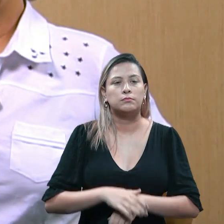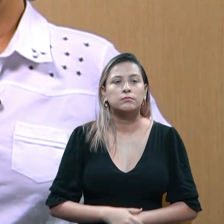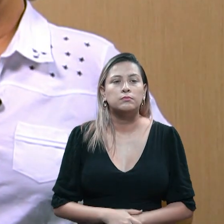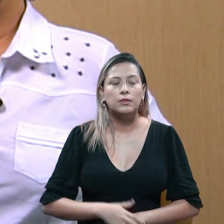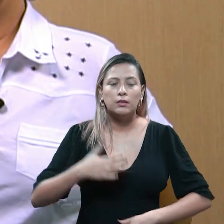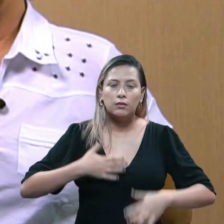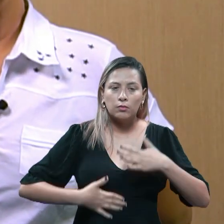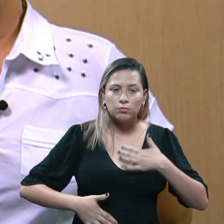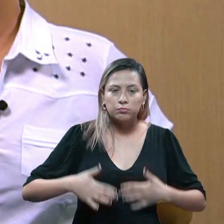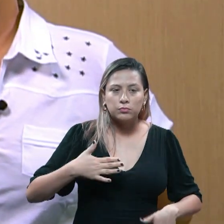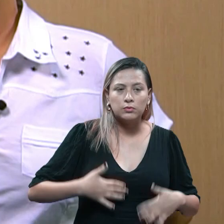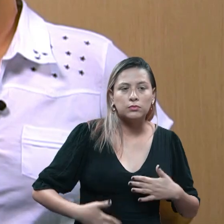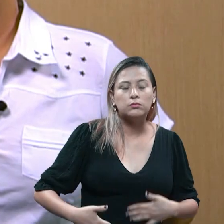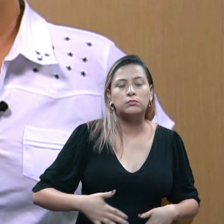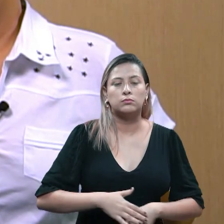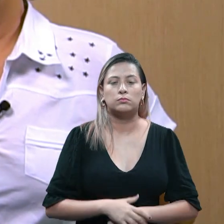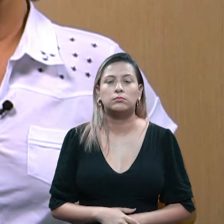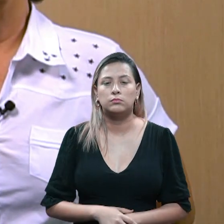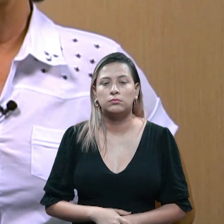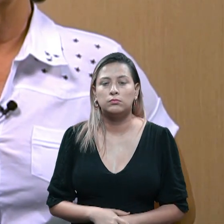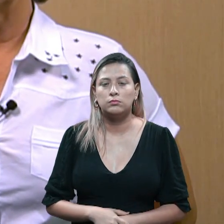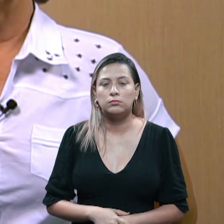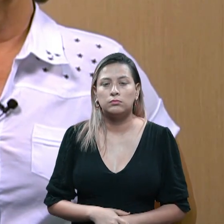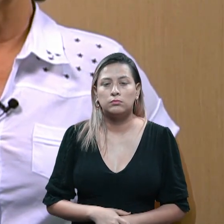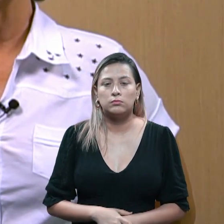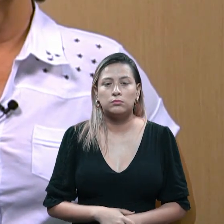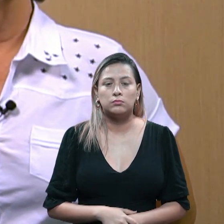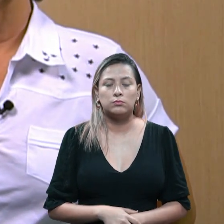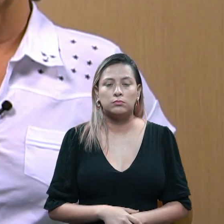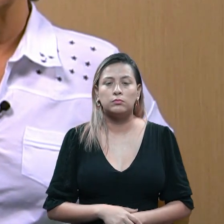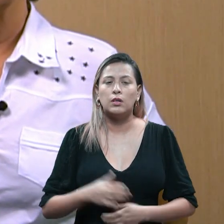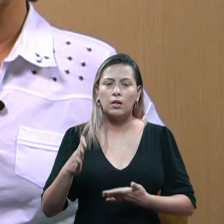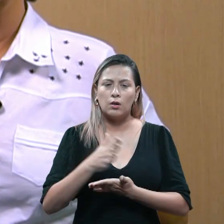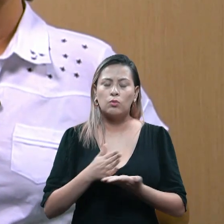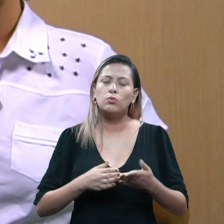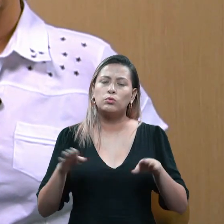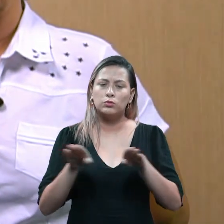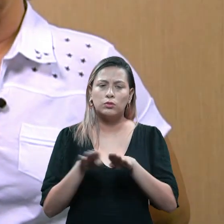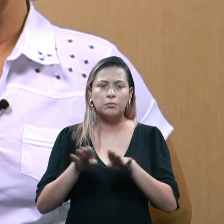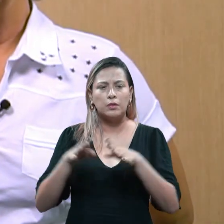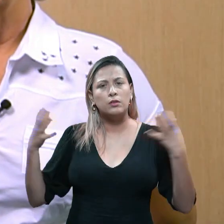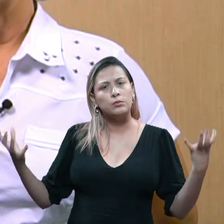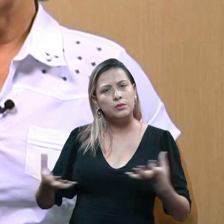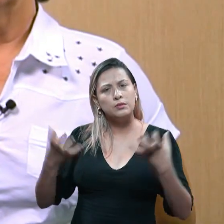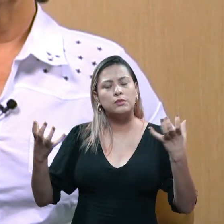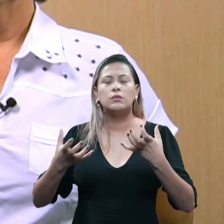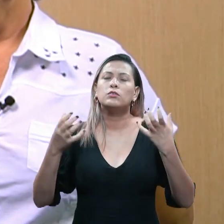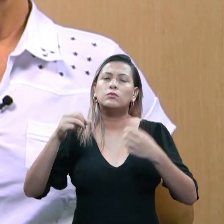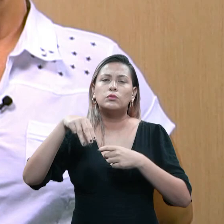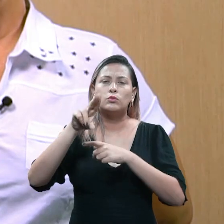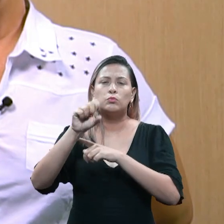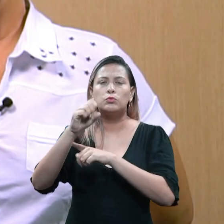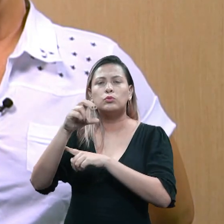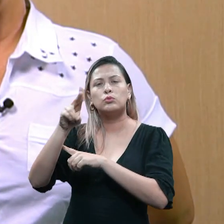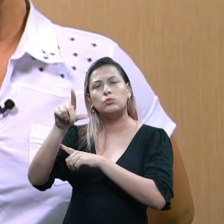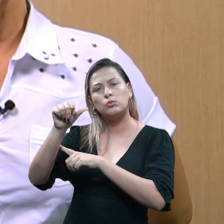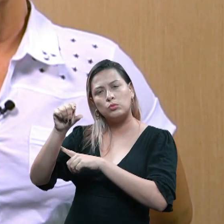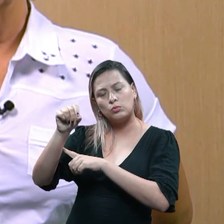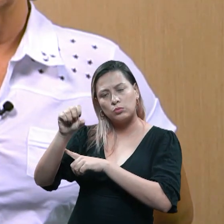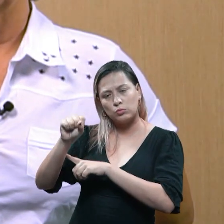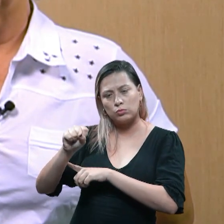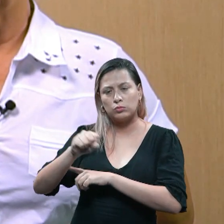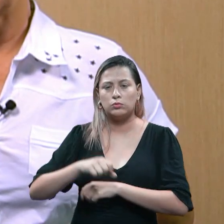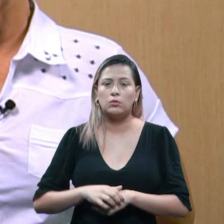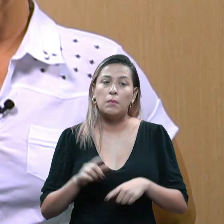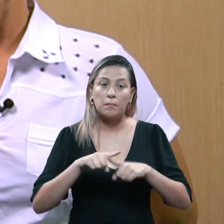e existem alguns que têm inclusive a estimulação muscular, certo? E no